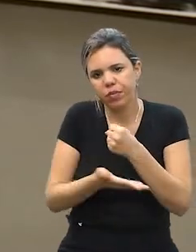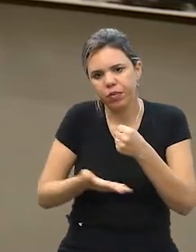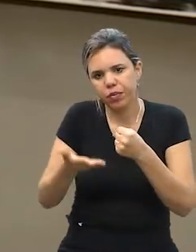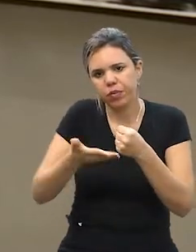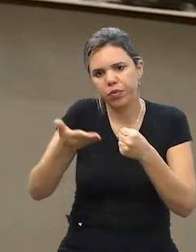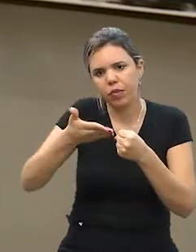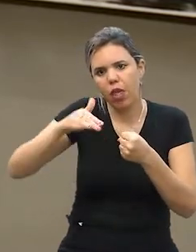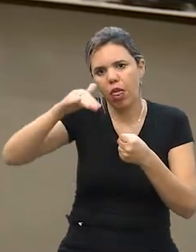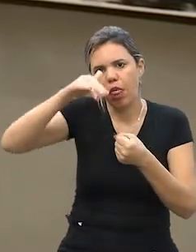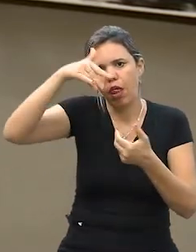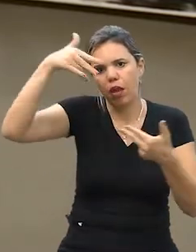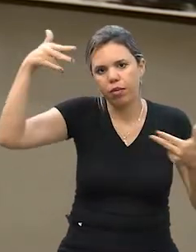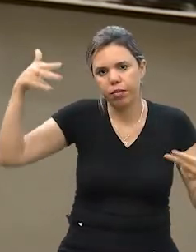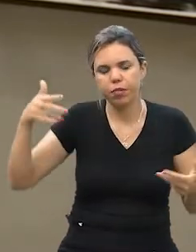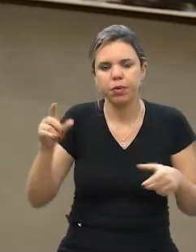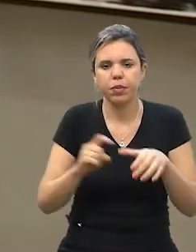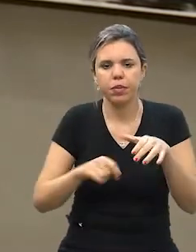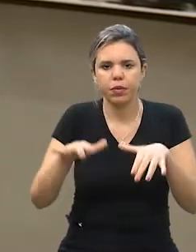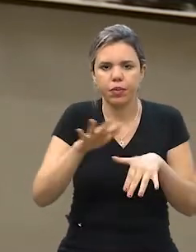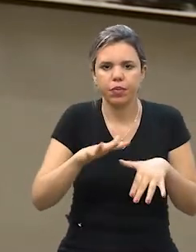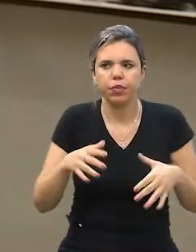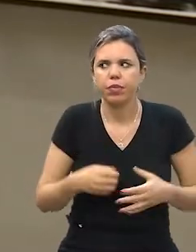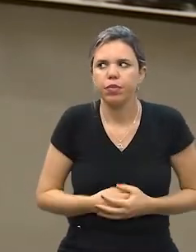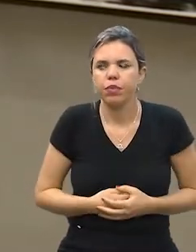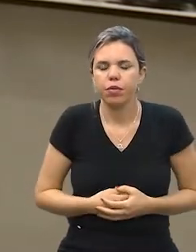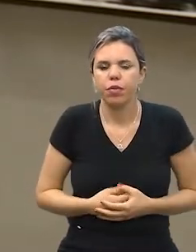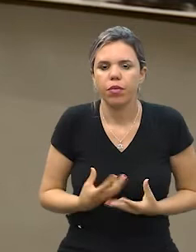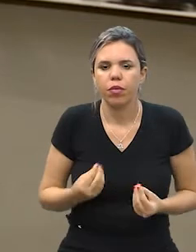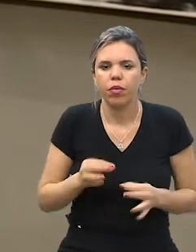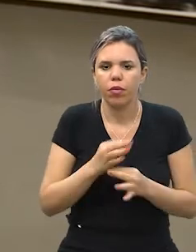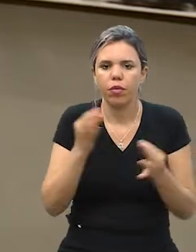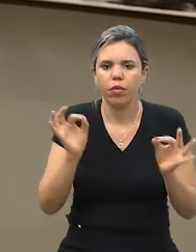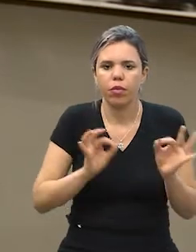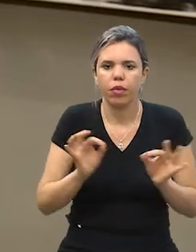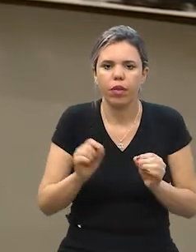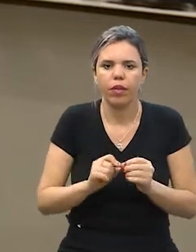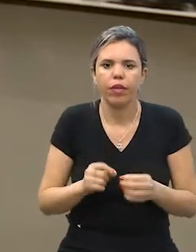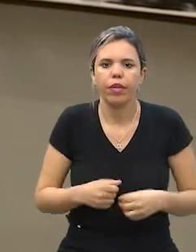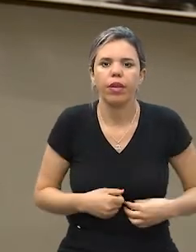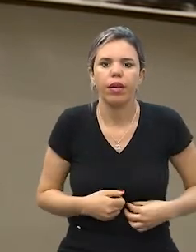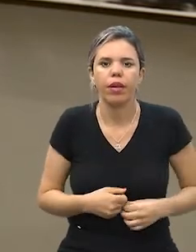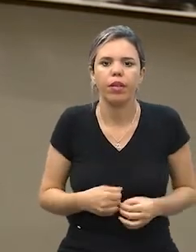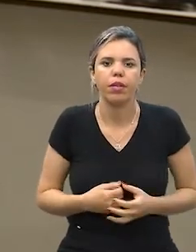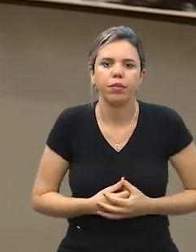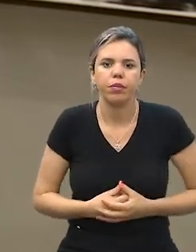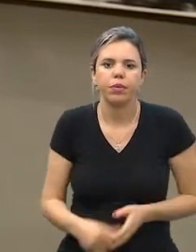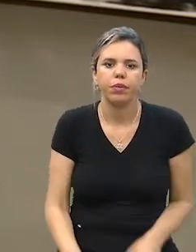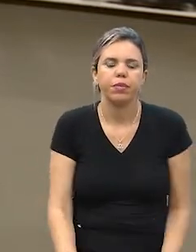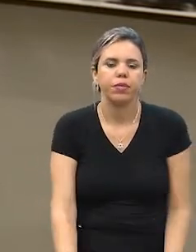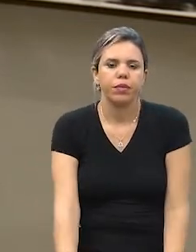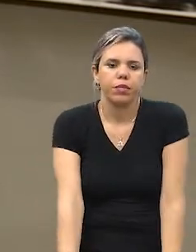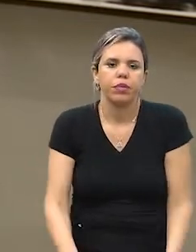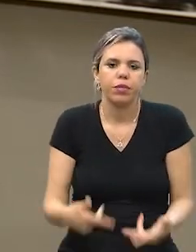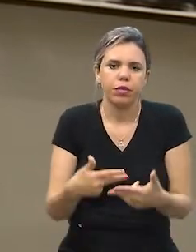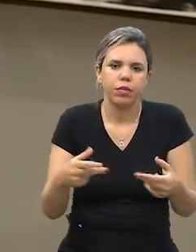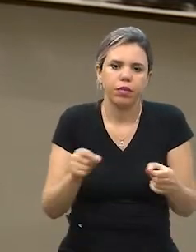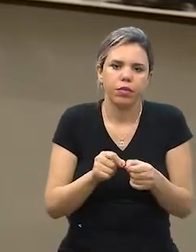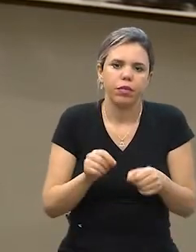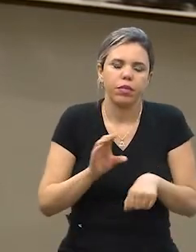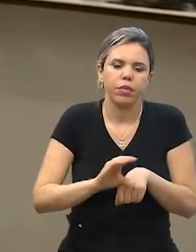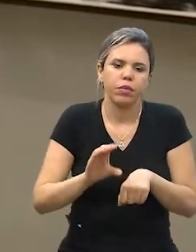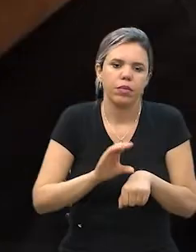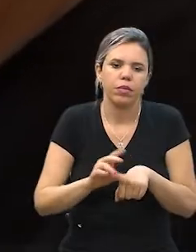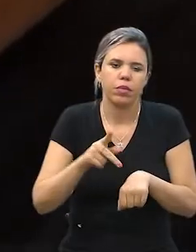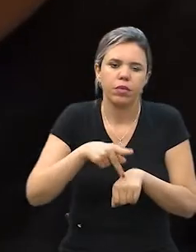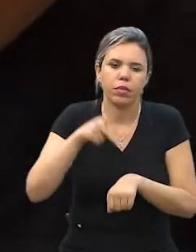básica, uma odontologia de clínica geral muito bem feita, e diversos cursos